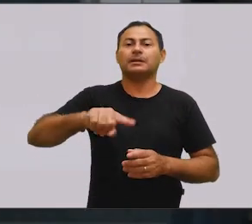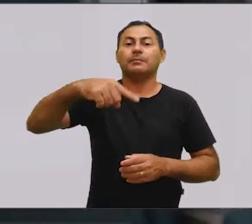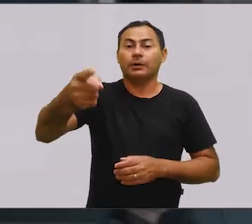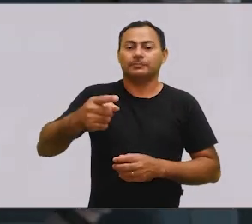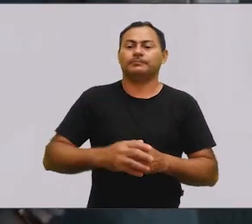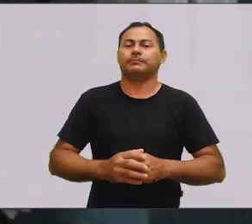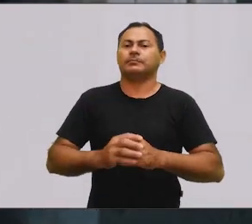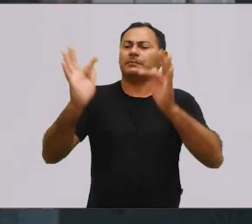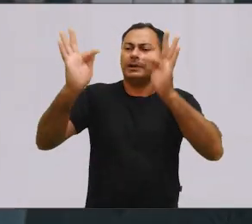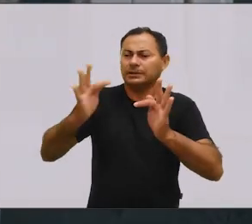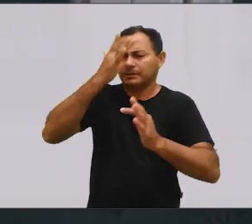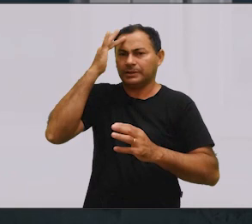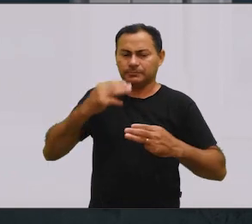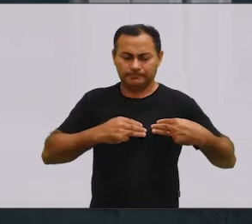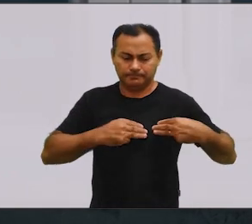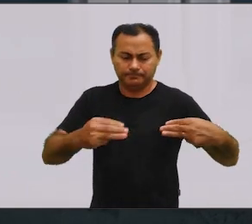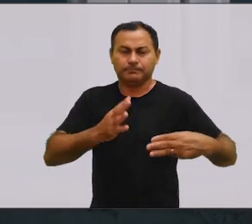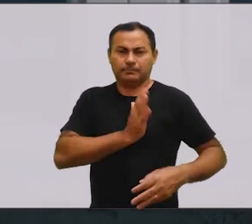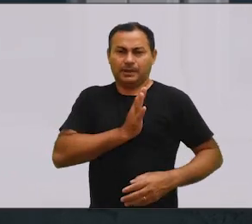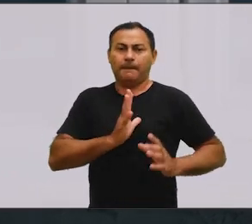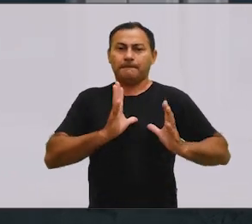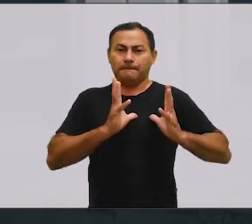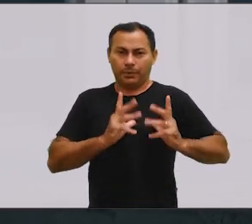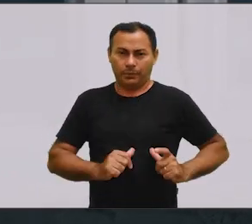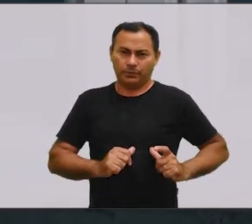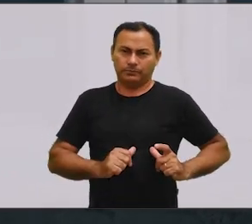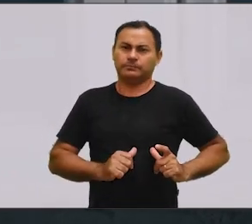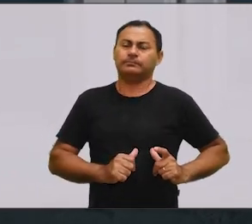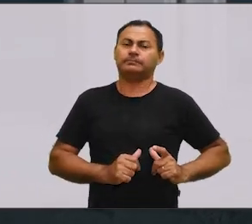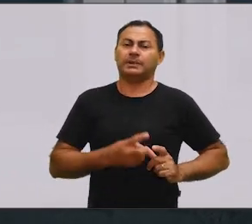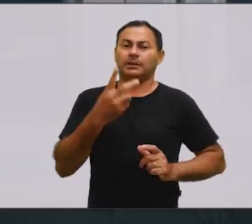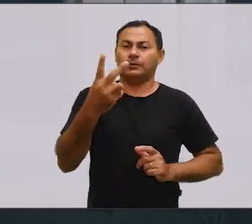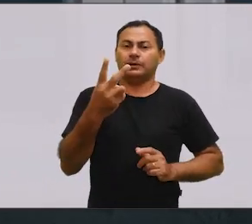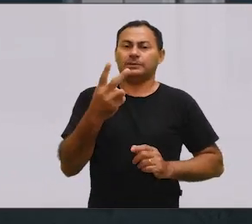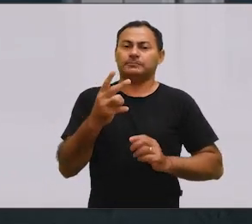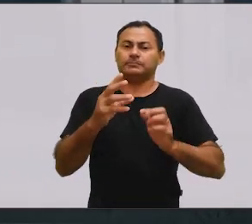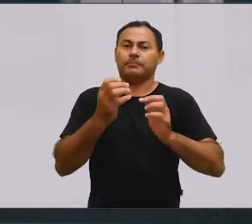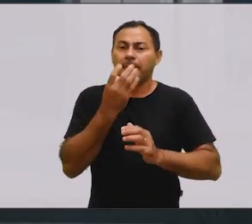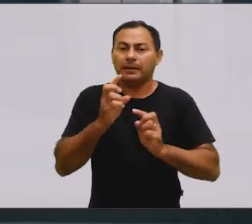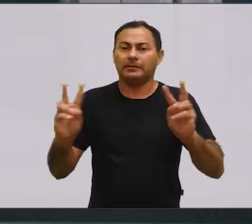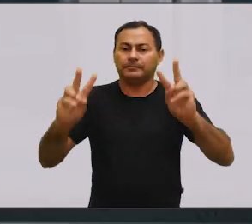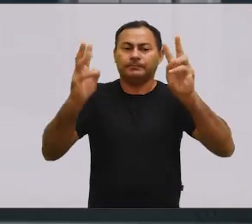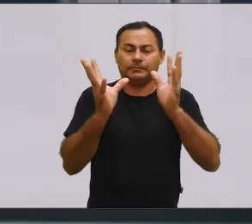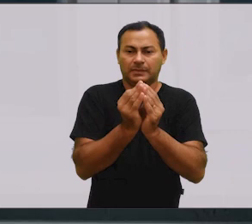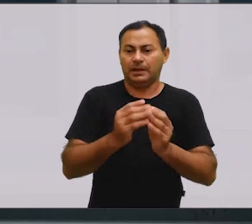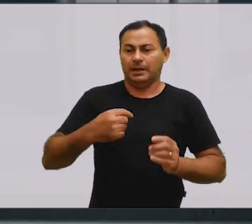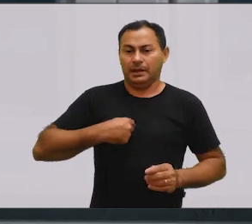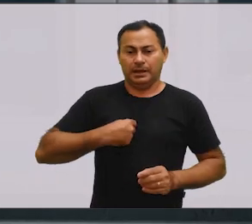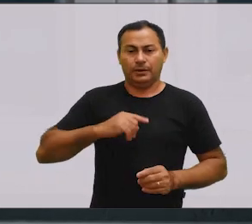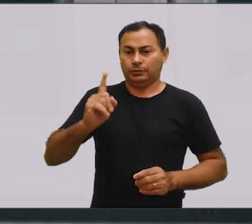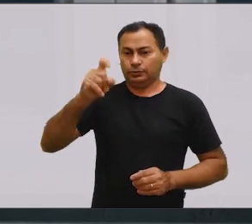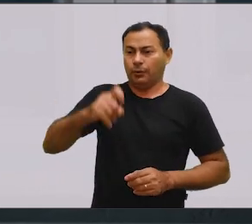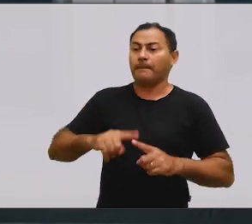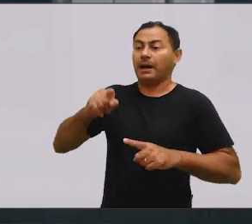Depois, bem-aventurados os misericordiosos de coração puro. Essas 2 bem-aventuranças podem ser resumidas. Eu não sou, mas ele